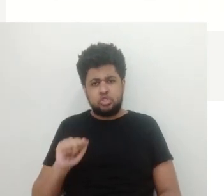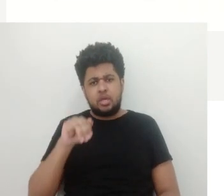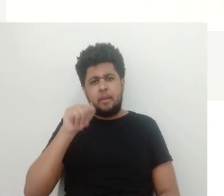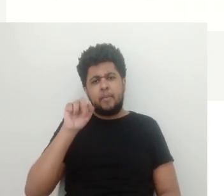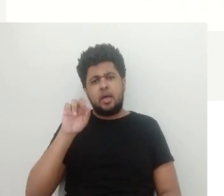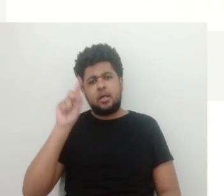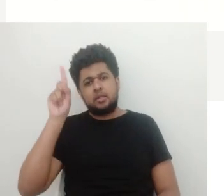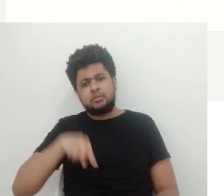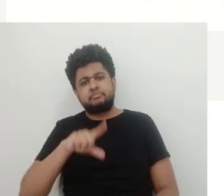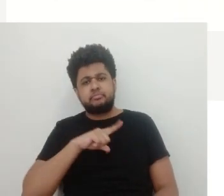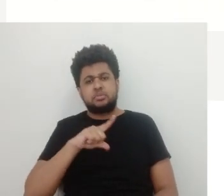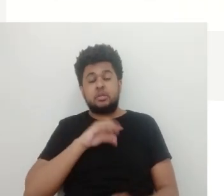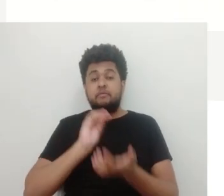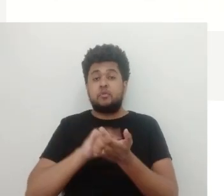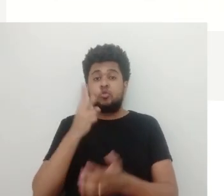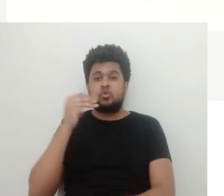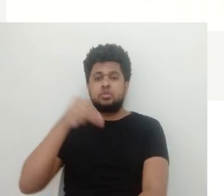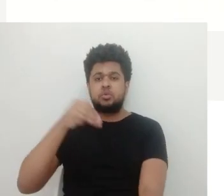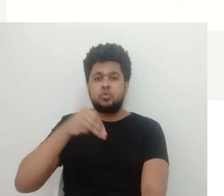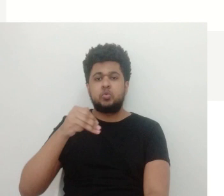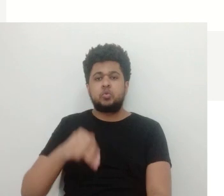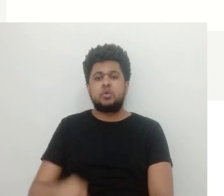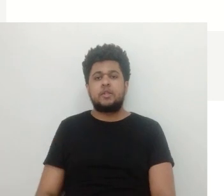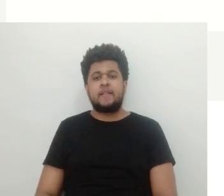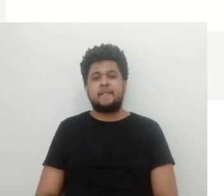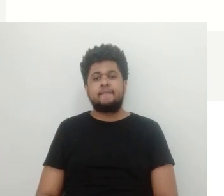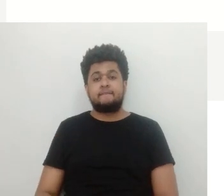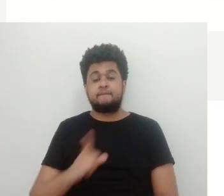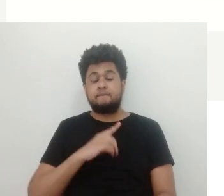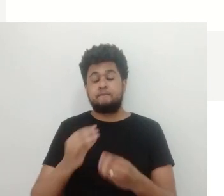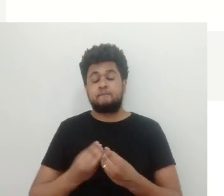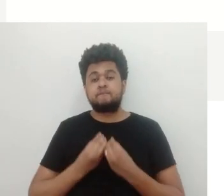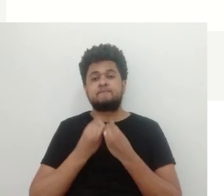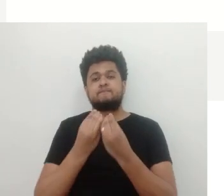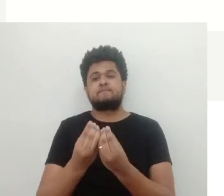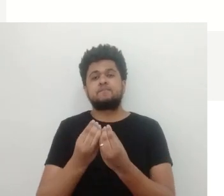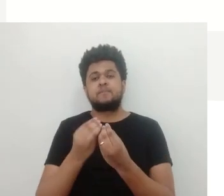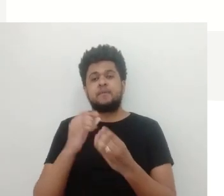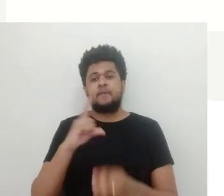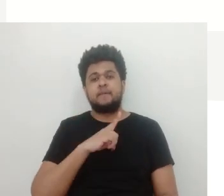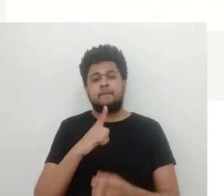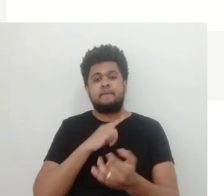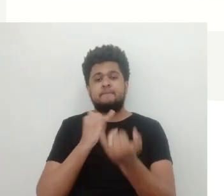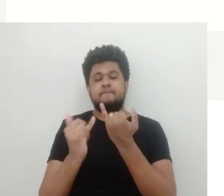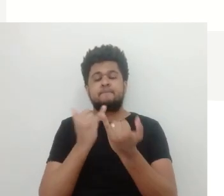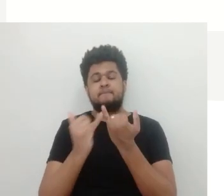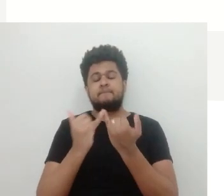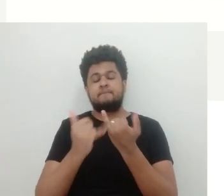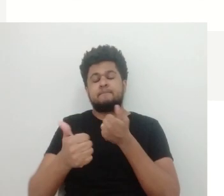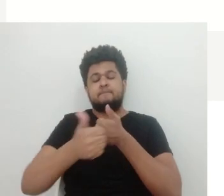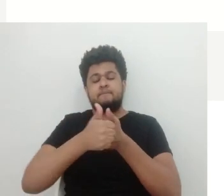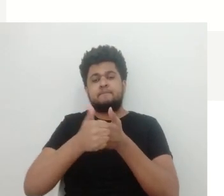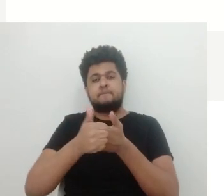E a minha galeria de mestres é essa, nesse momento. Se tivéssemos tempo, faria quiz, reconhecendo aqui